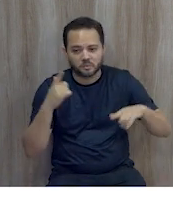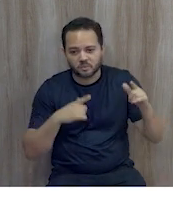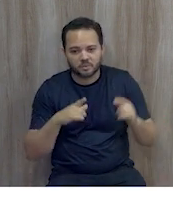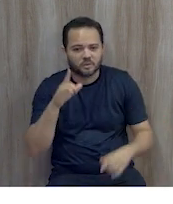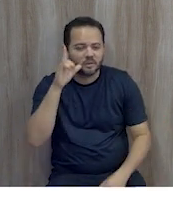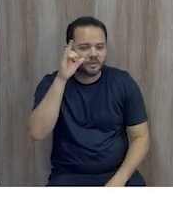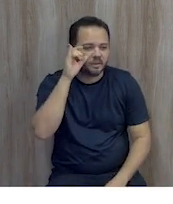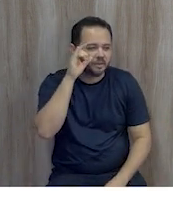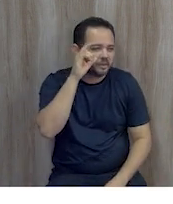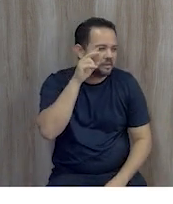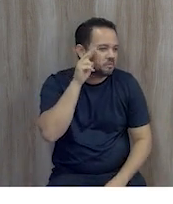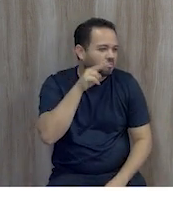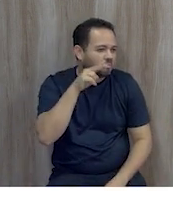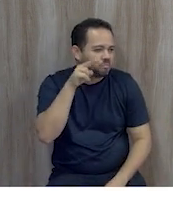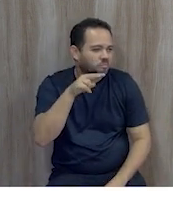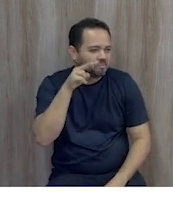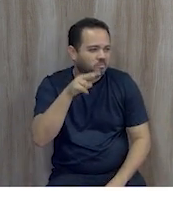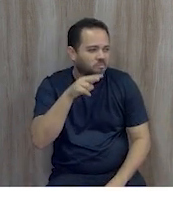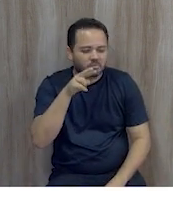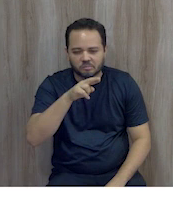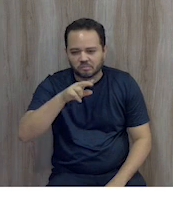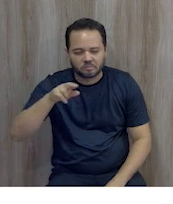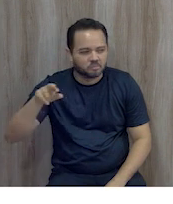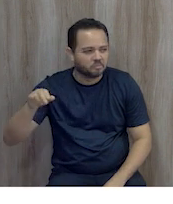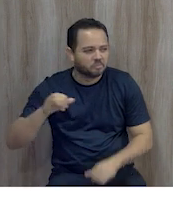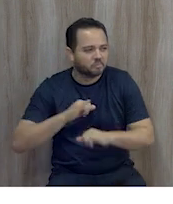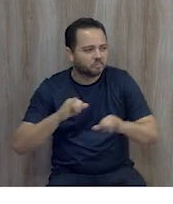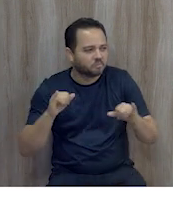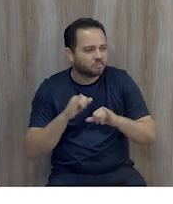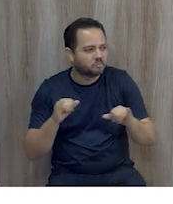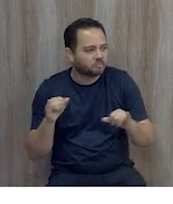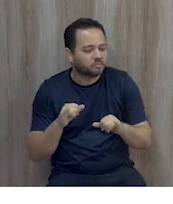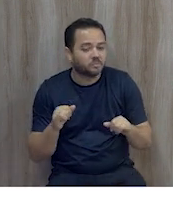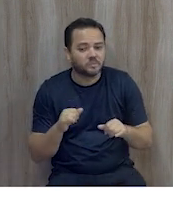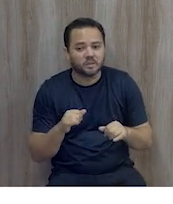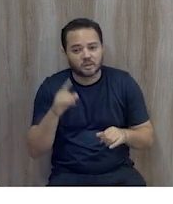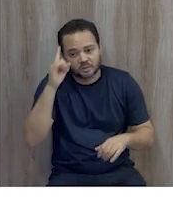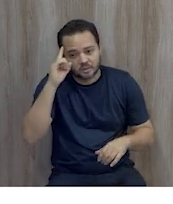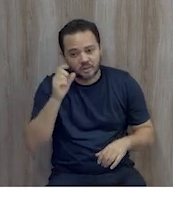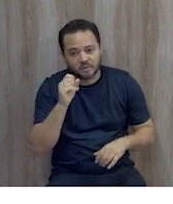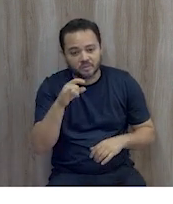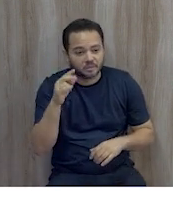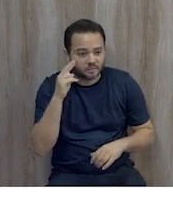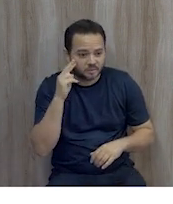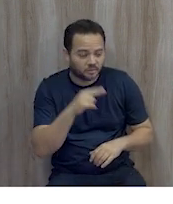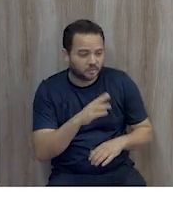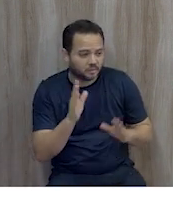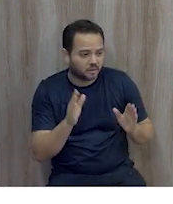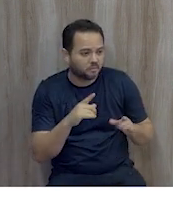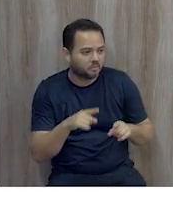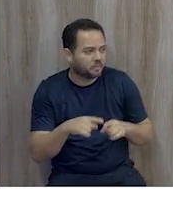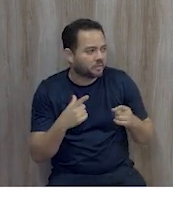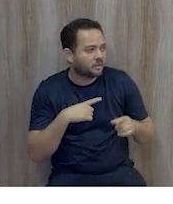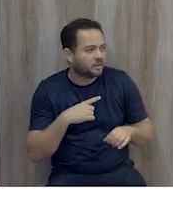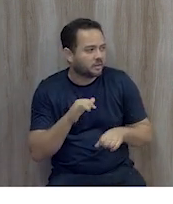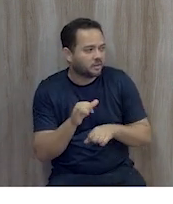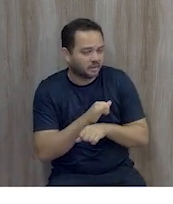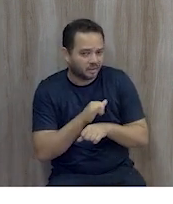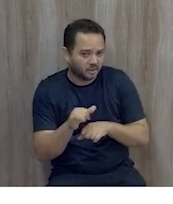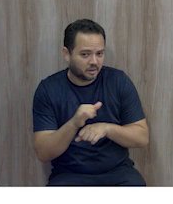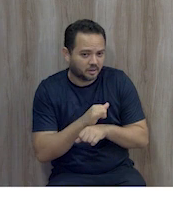Instagram, né, a gente vê muita coisa publicada. E eu não sei se vocês tiveram essa percepção, mas tem uma técnica